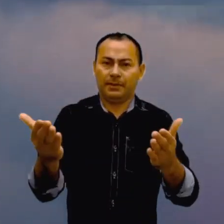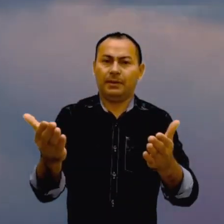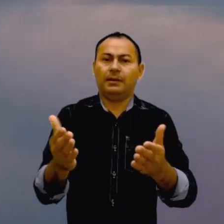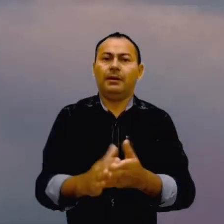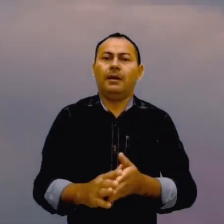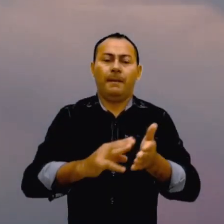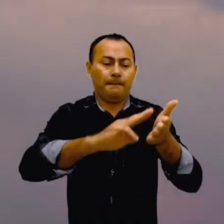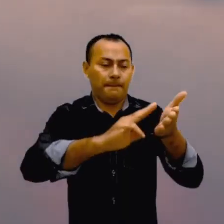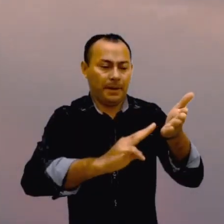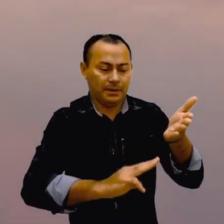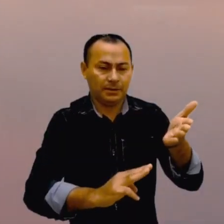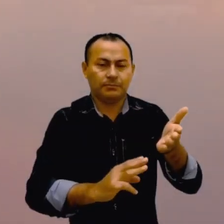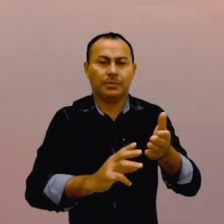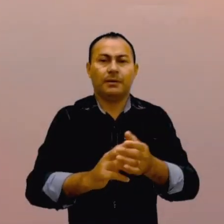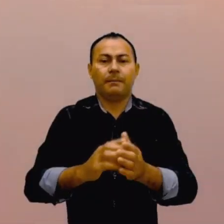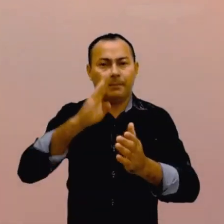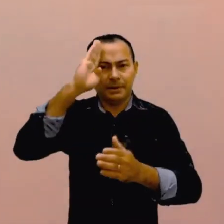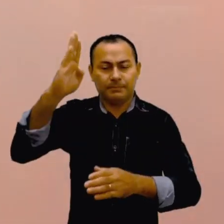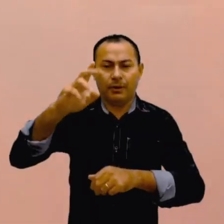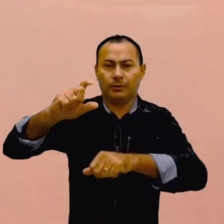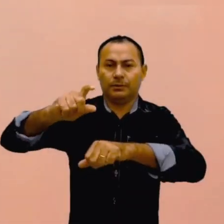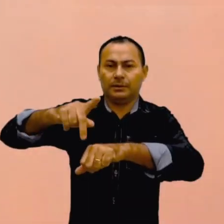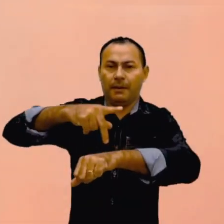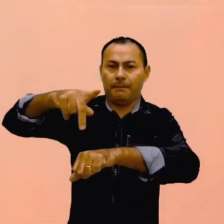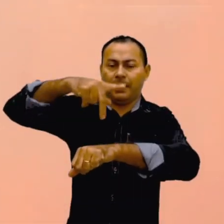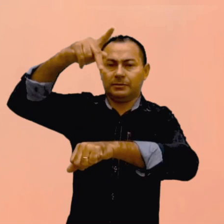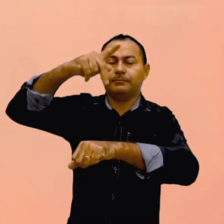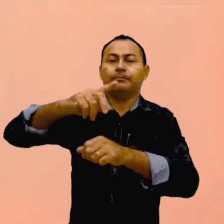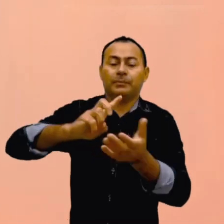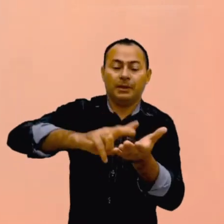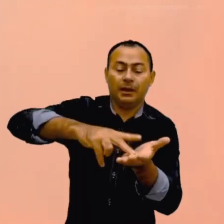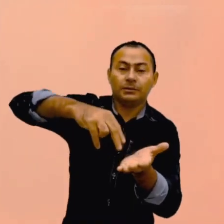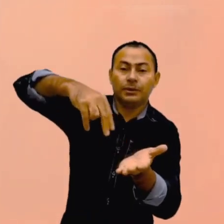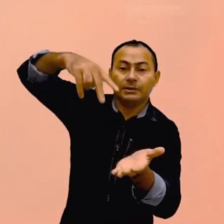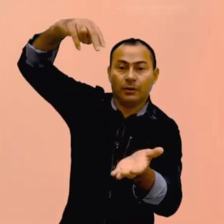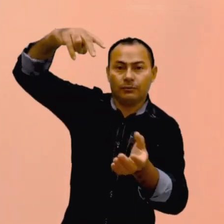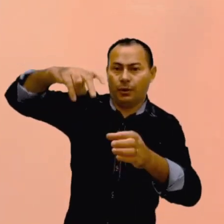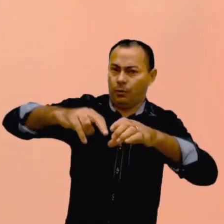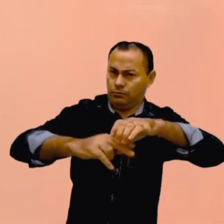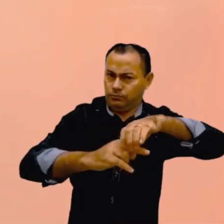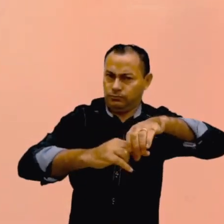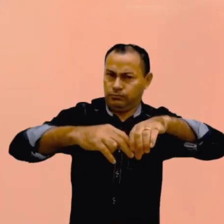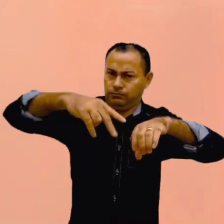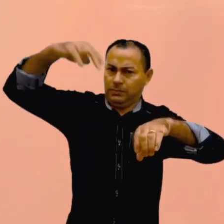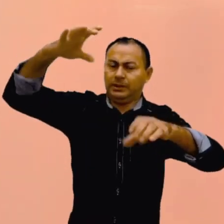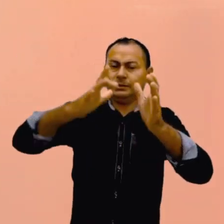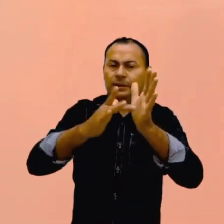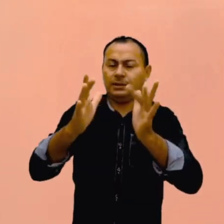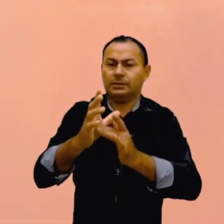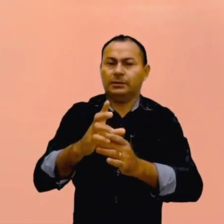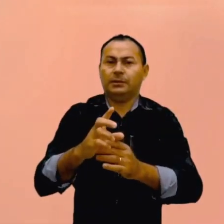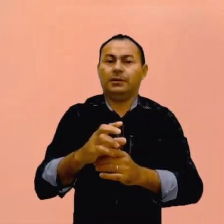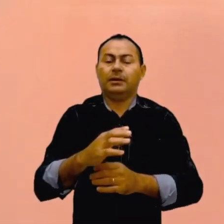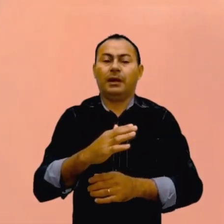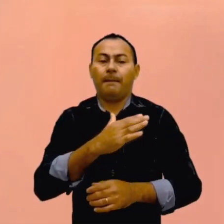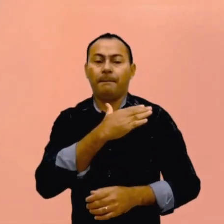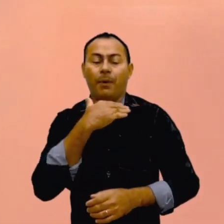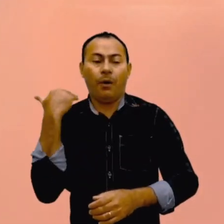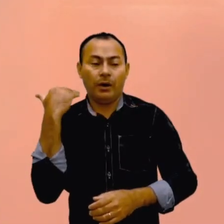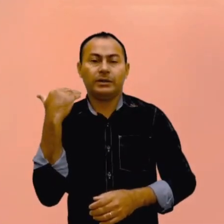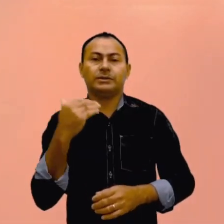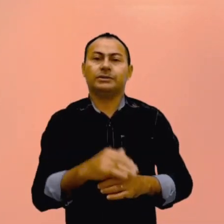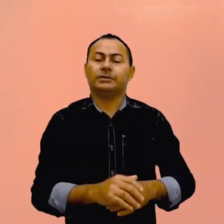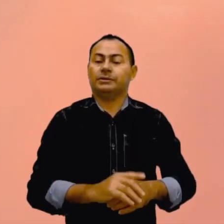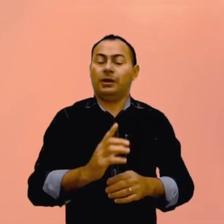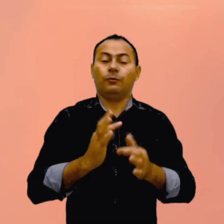Esta é a mensagem central da Páscoa. A ressurreição de Cristo anuncia que nossa morte não é o fim,